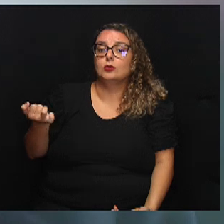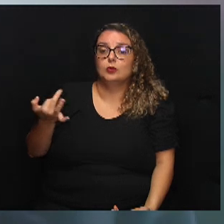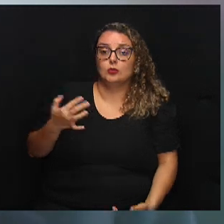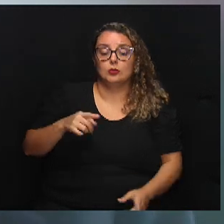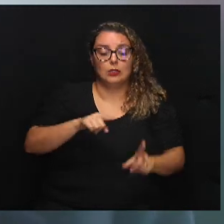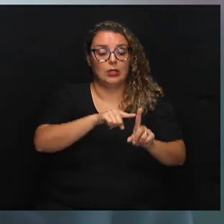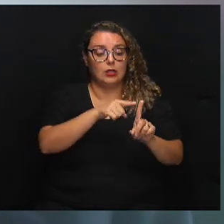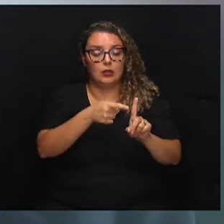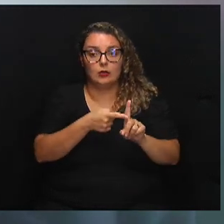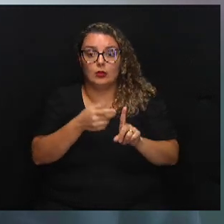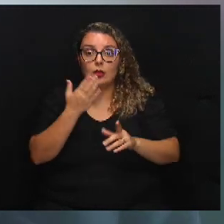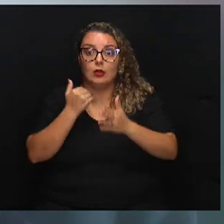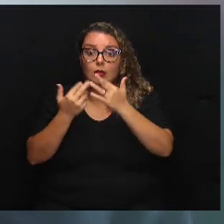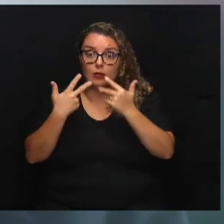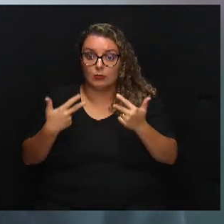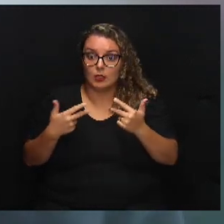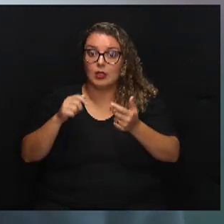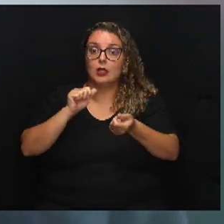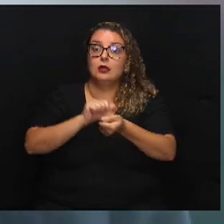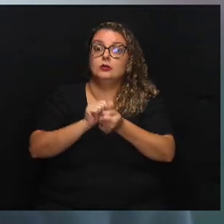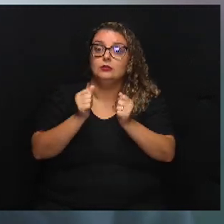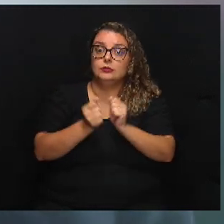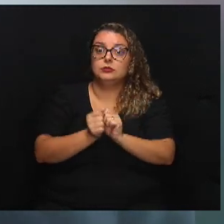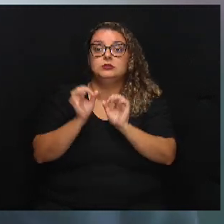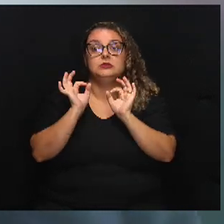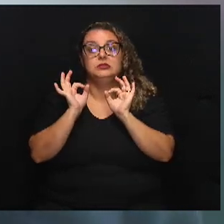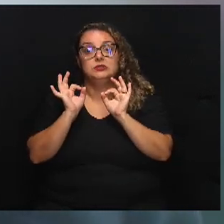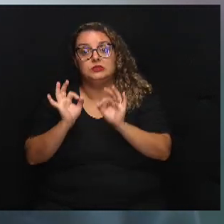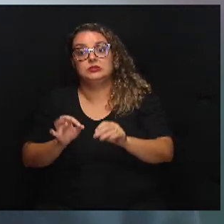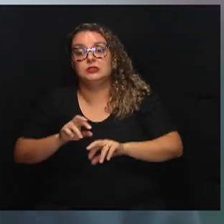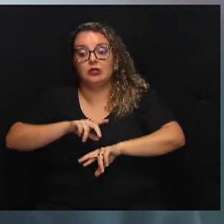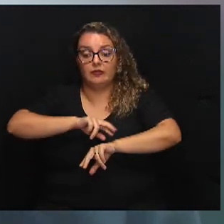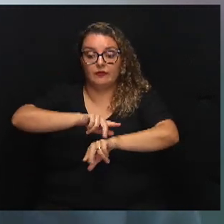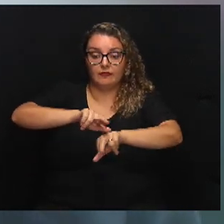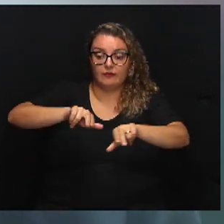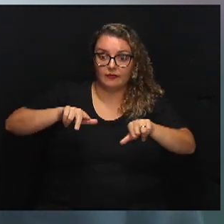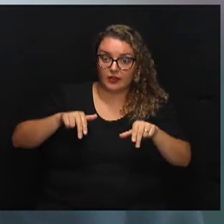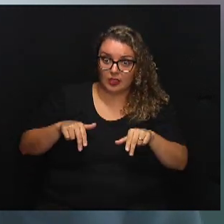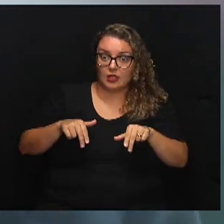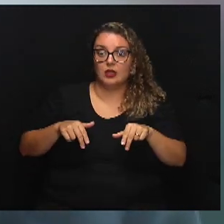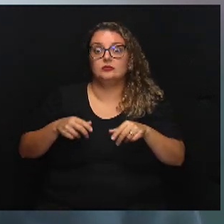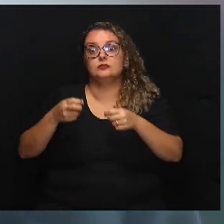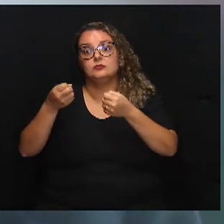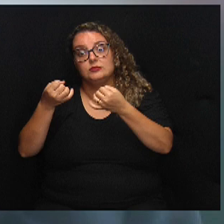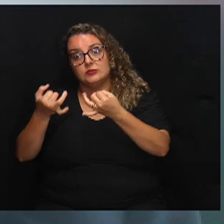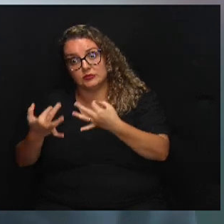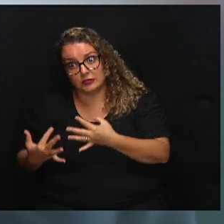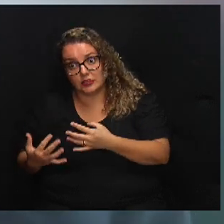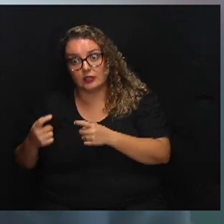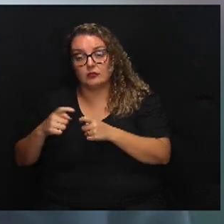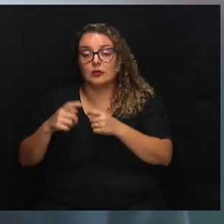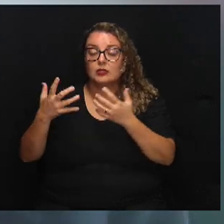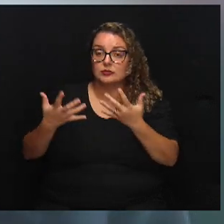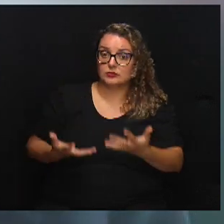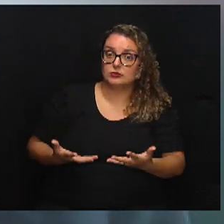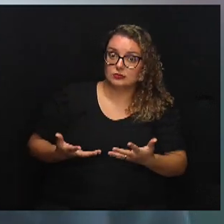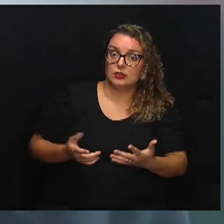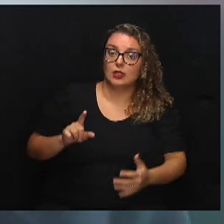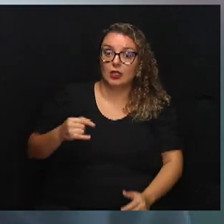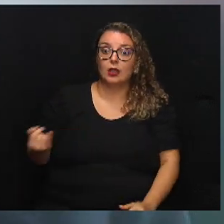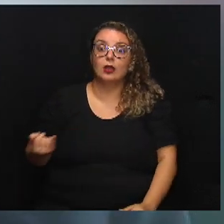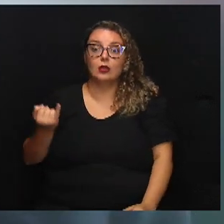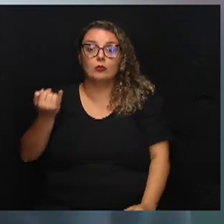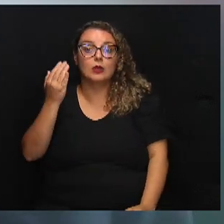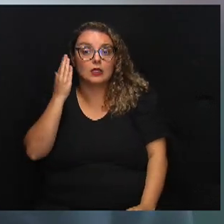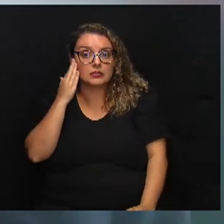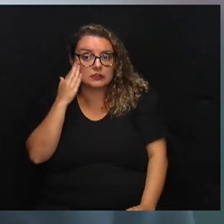gestante tem uma alimentação adequada, variada, orientada nesse sentido, é interessante, você sabe